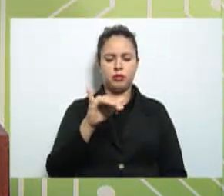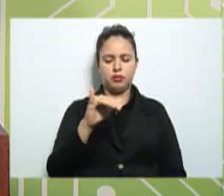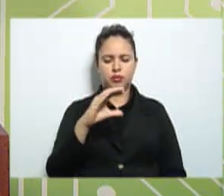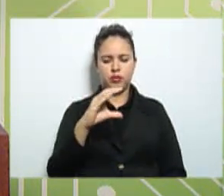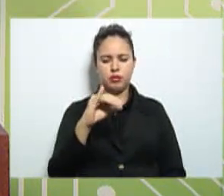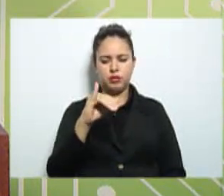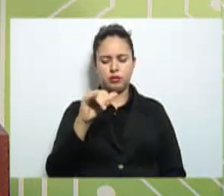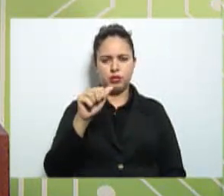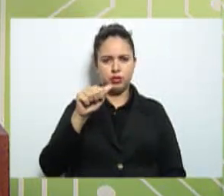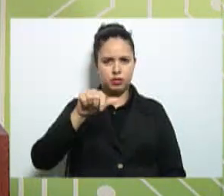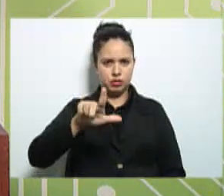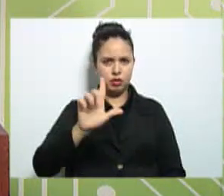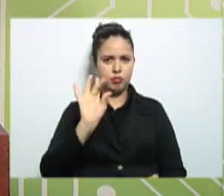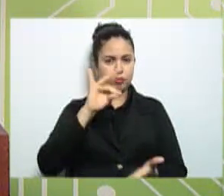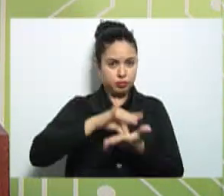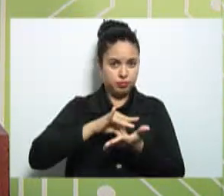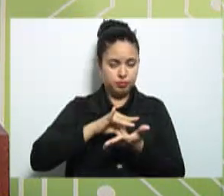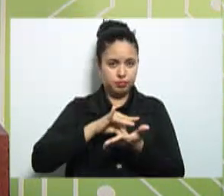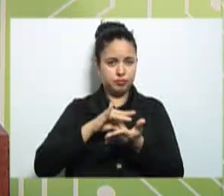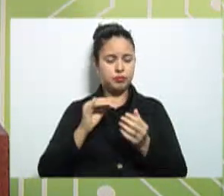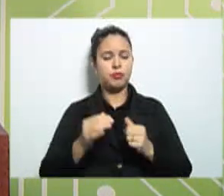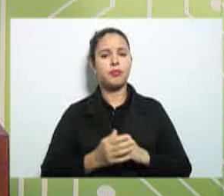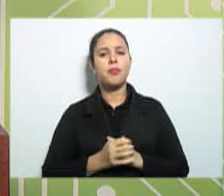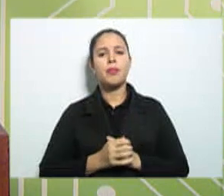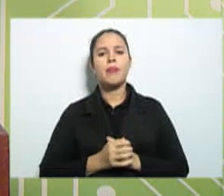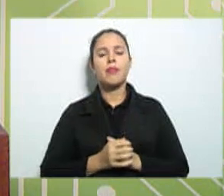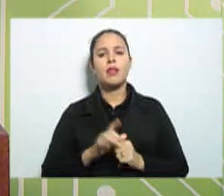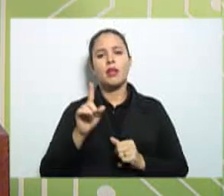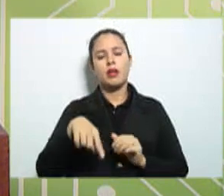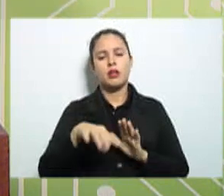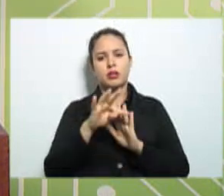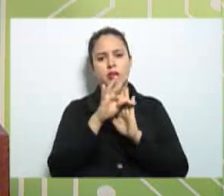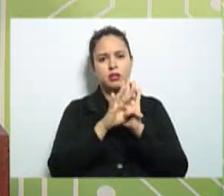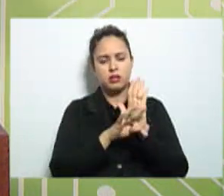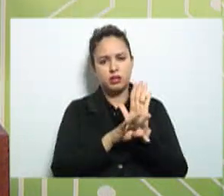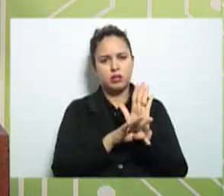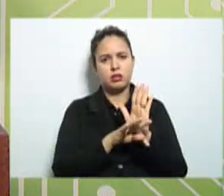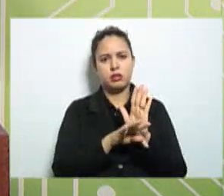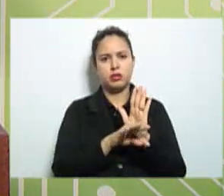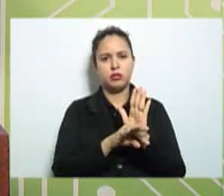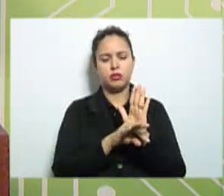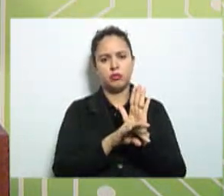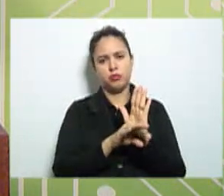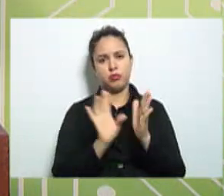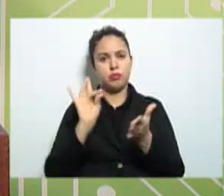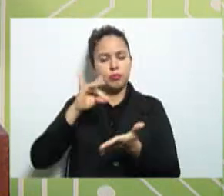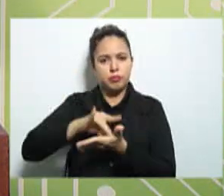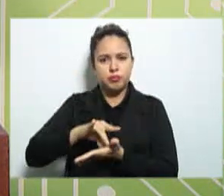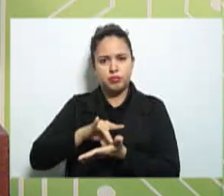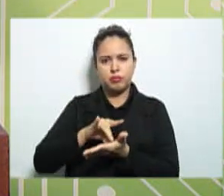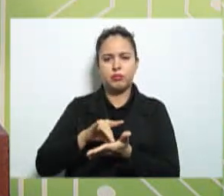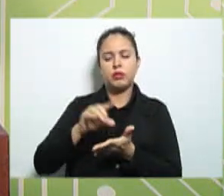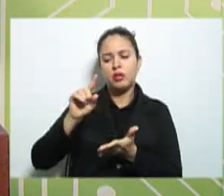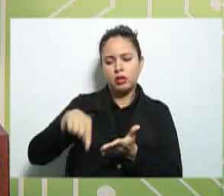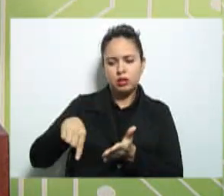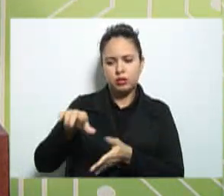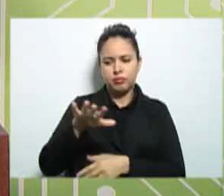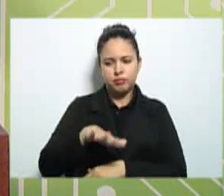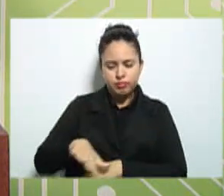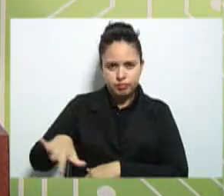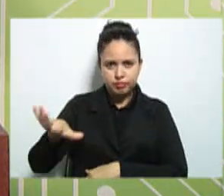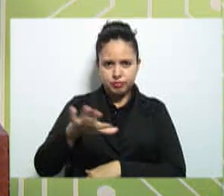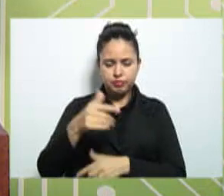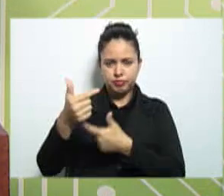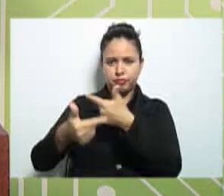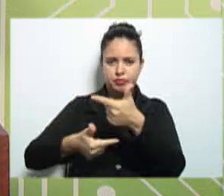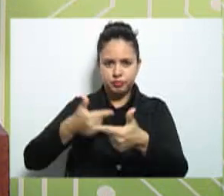textos técnicos? São aqueles textos que nós produzimos principalmente no nosso ambiente de trabalho, ou também